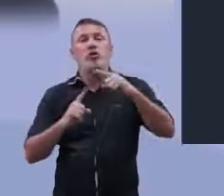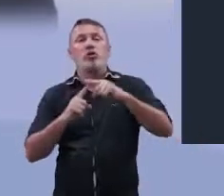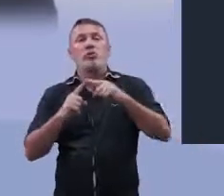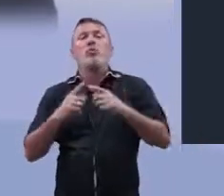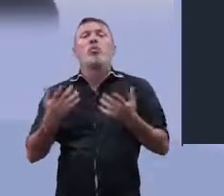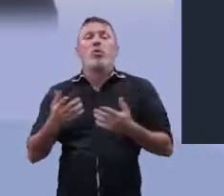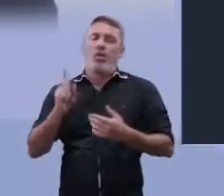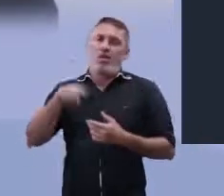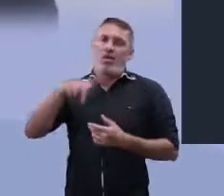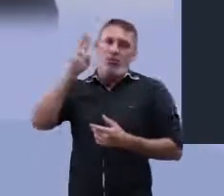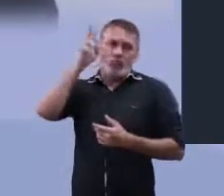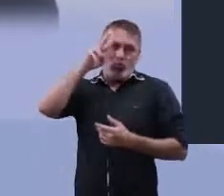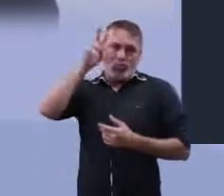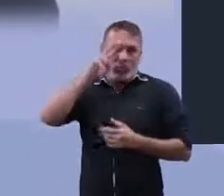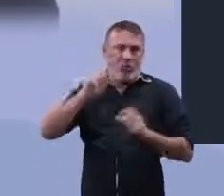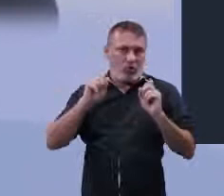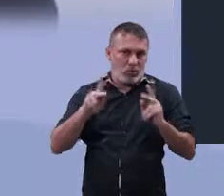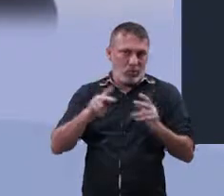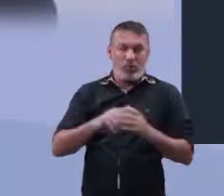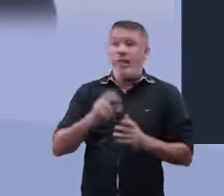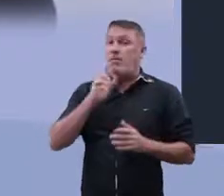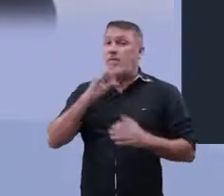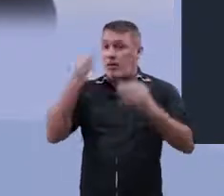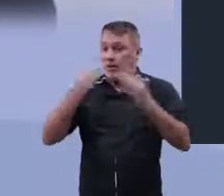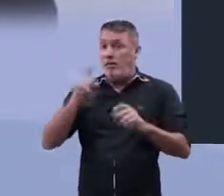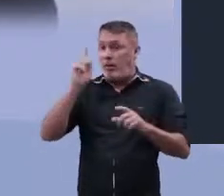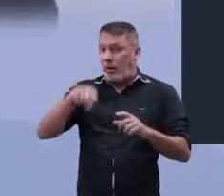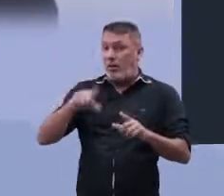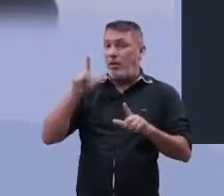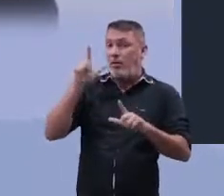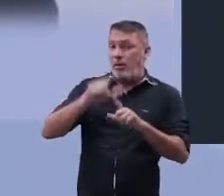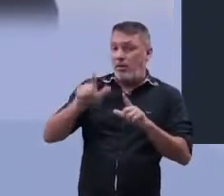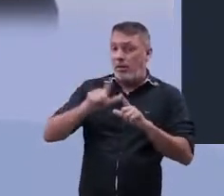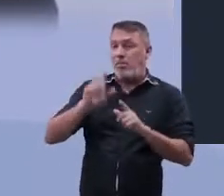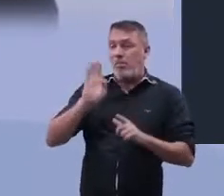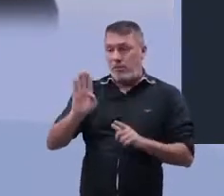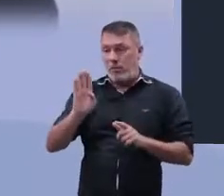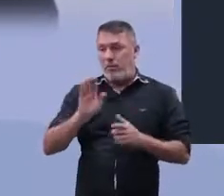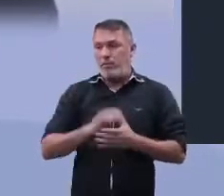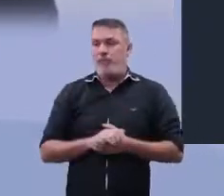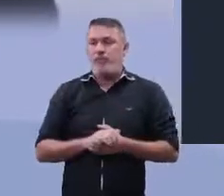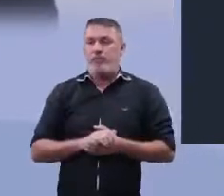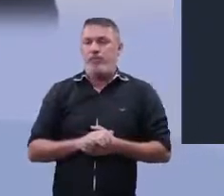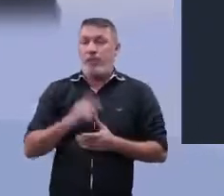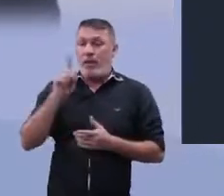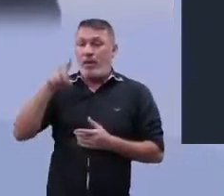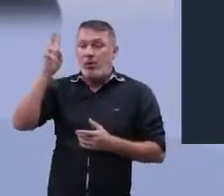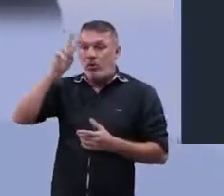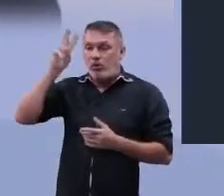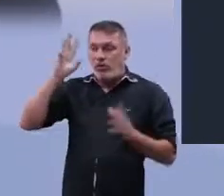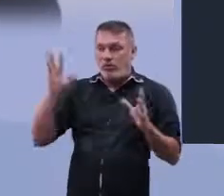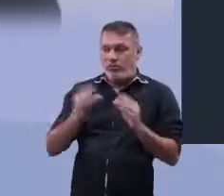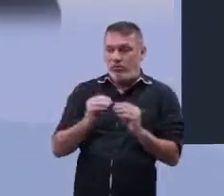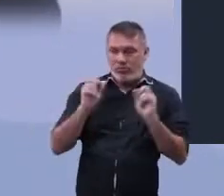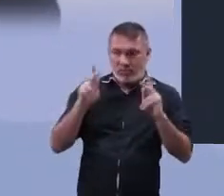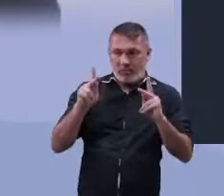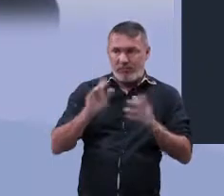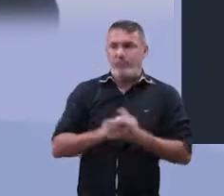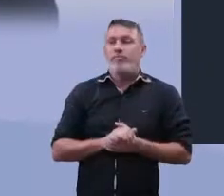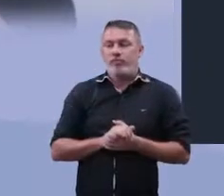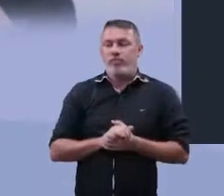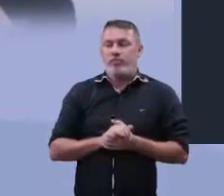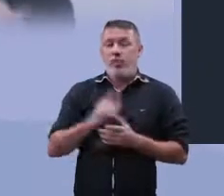tipo histórica, ok? Então, a resposta correta dessa questão é a letra B,